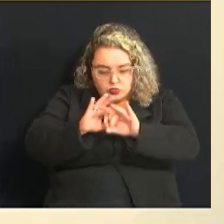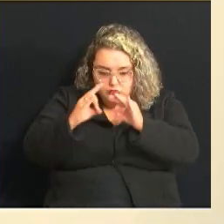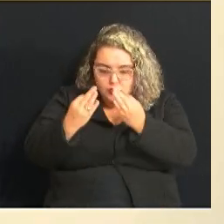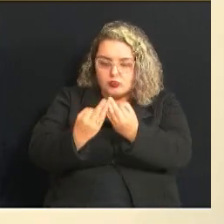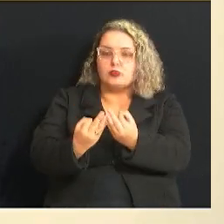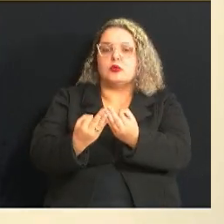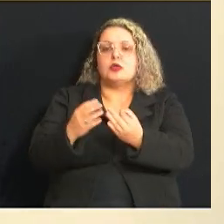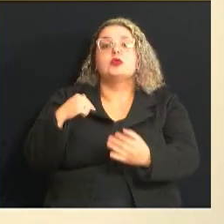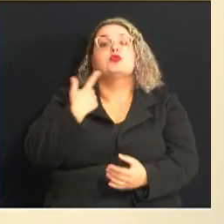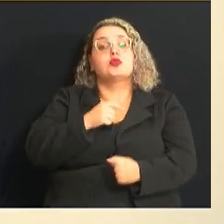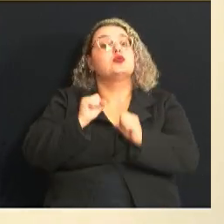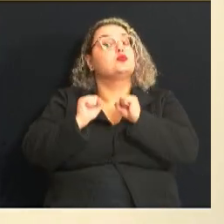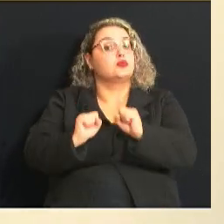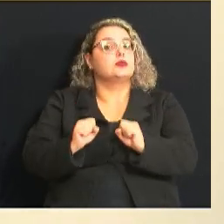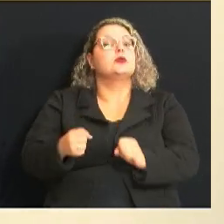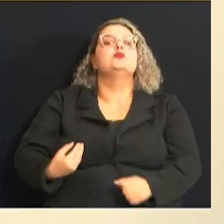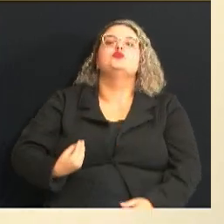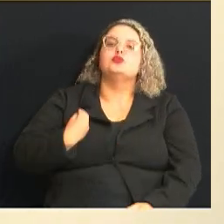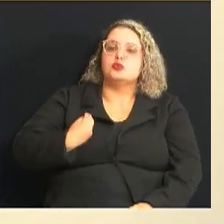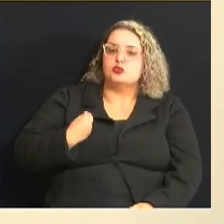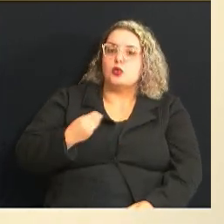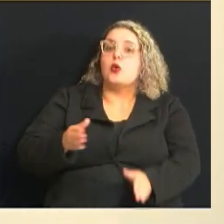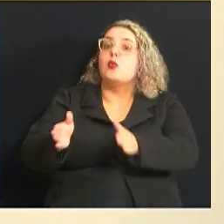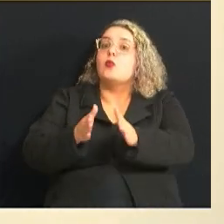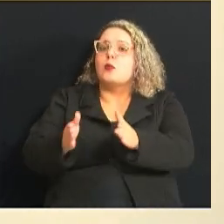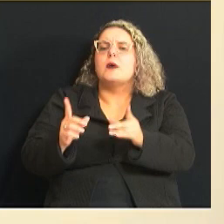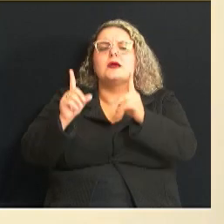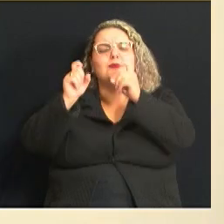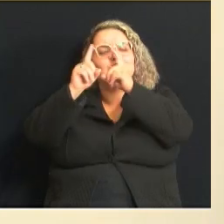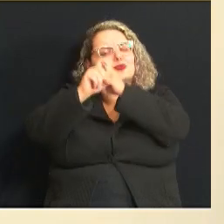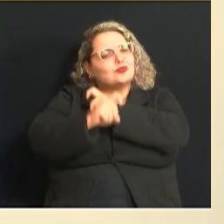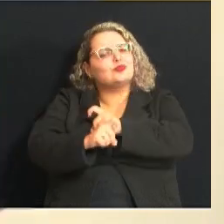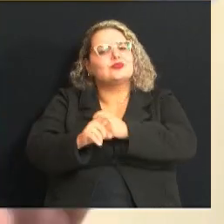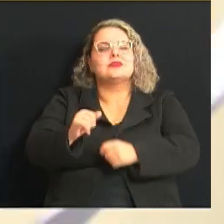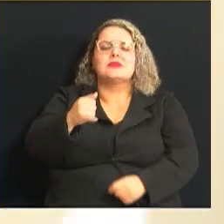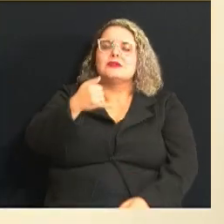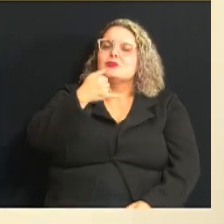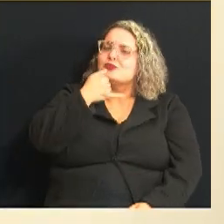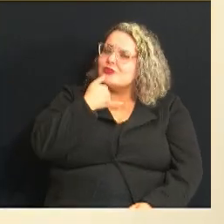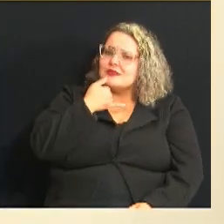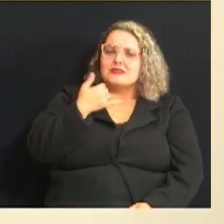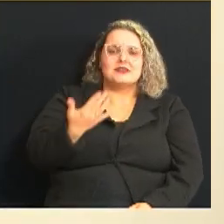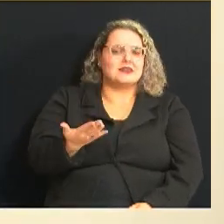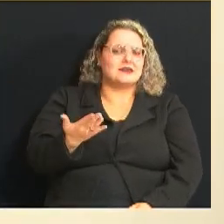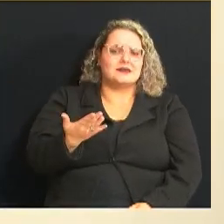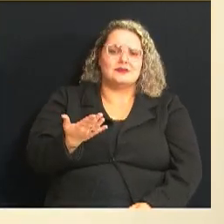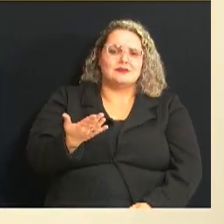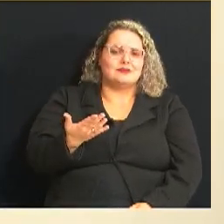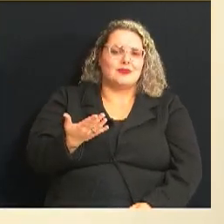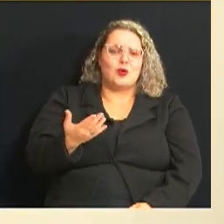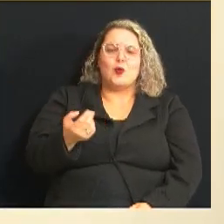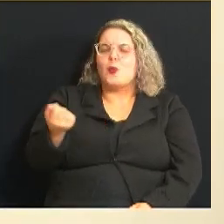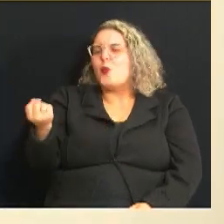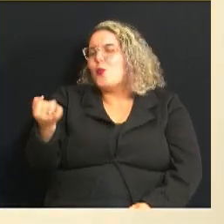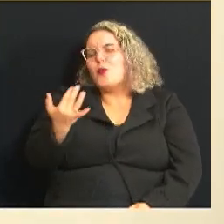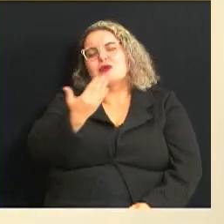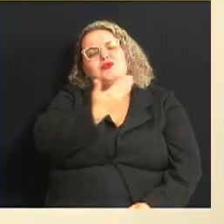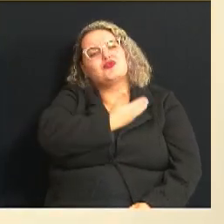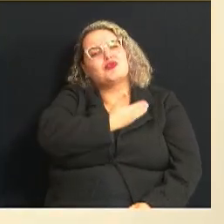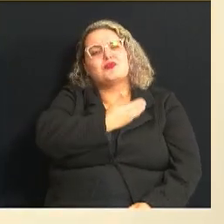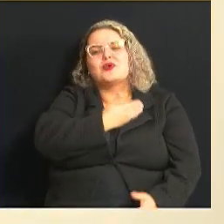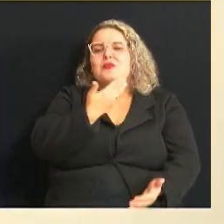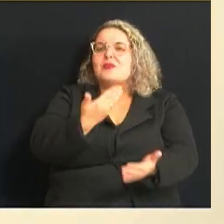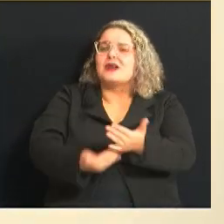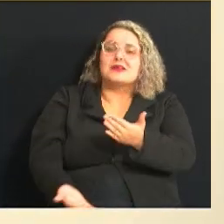nós pudéssemos sobreviver momentos tão duros e tão tristes que já... Quantos amigos nós perdemos nesta